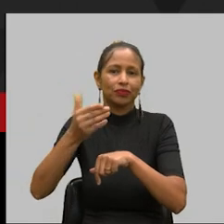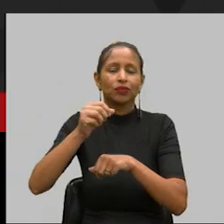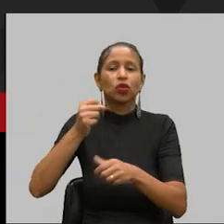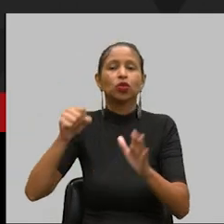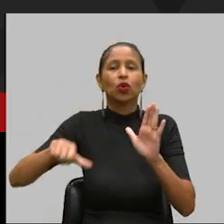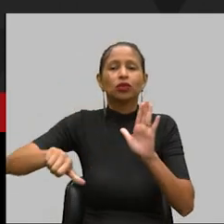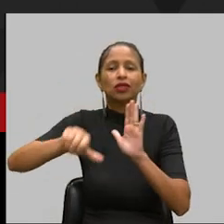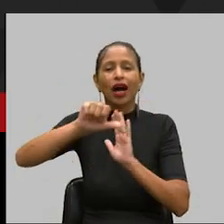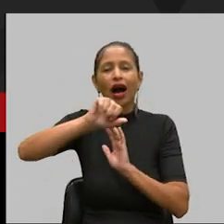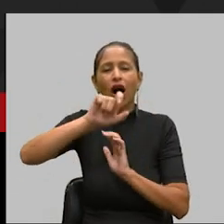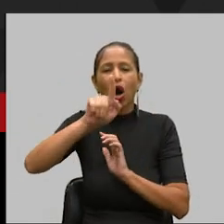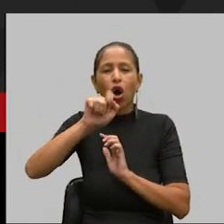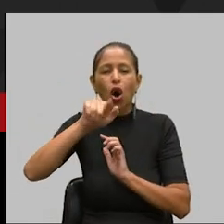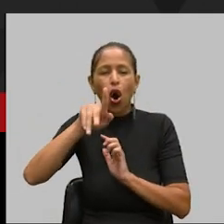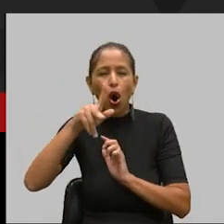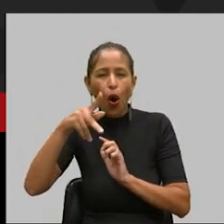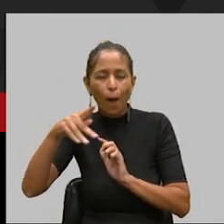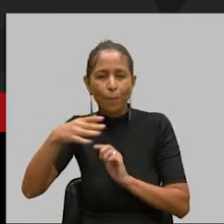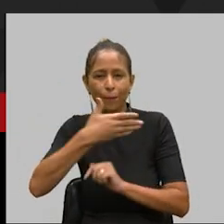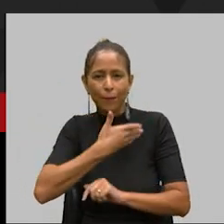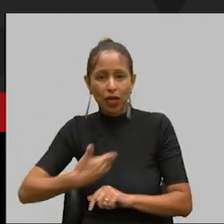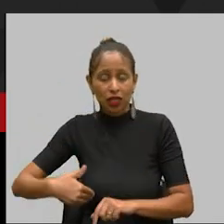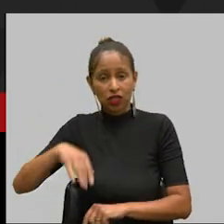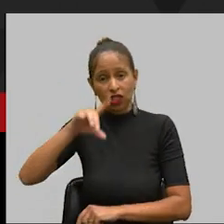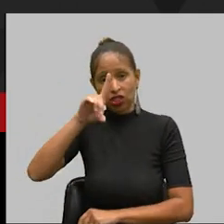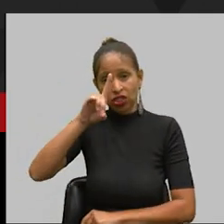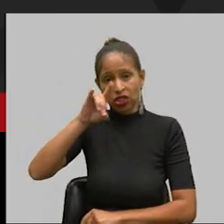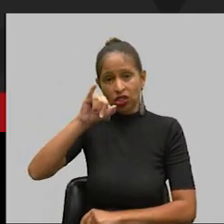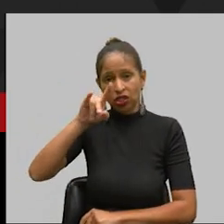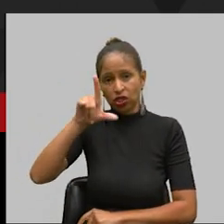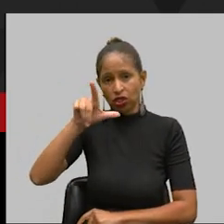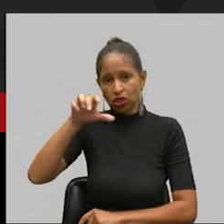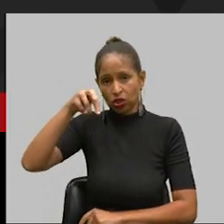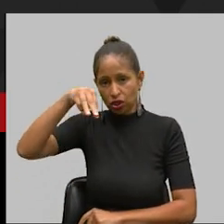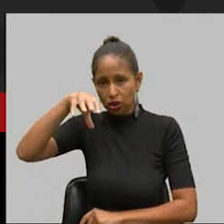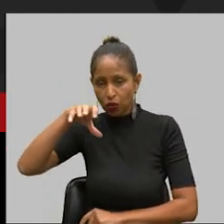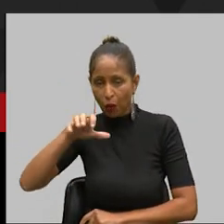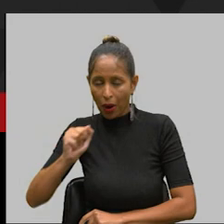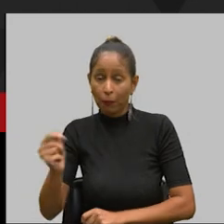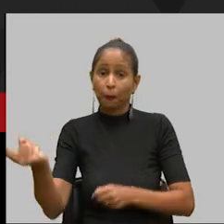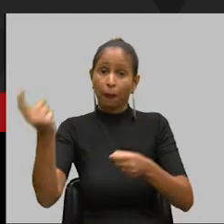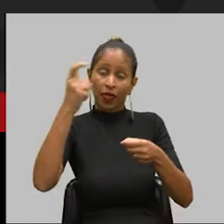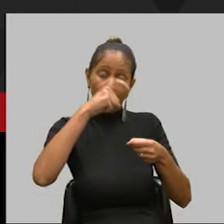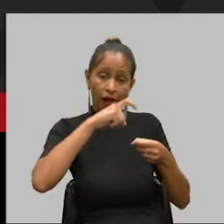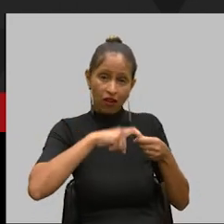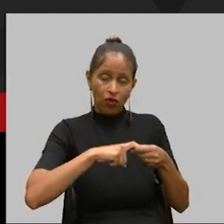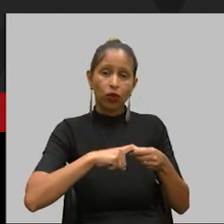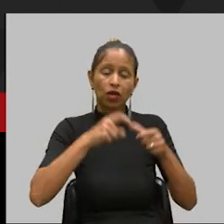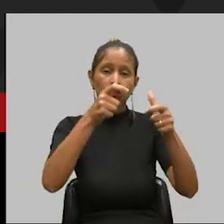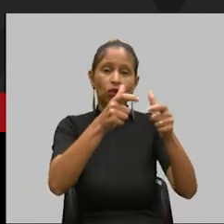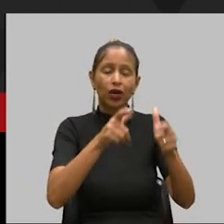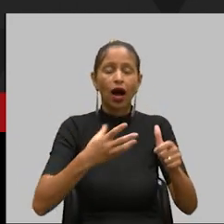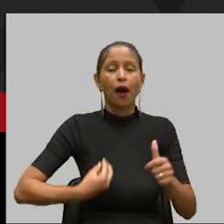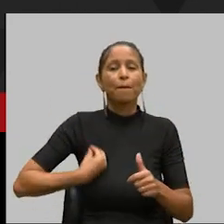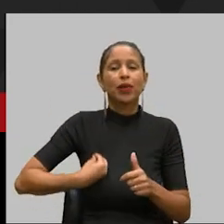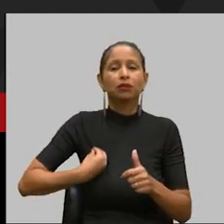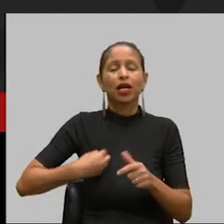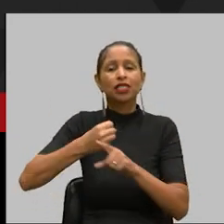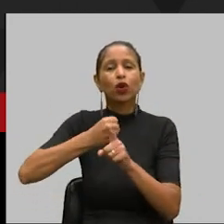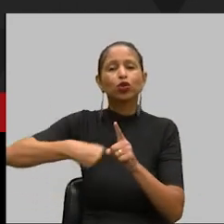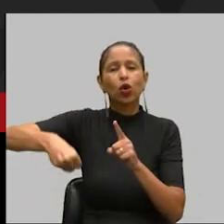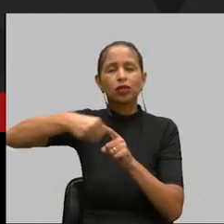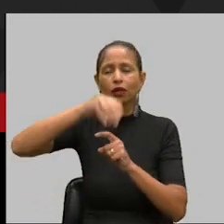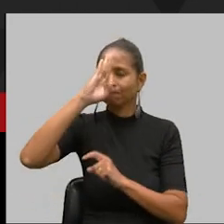que timou a a presidenta Dilma russef né e retomamos espaços de participação social